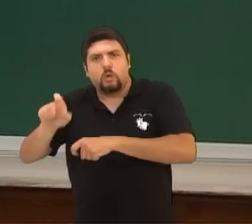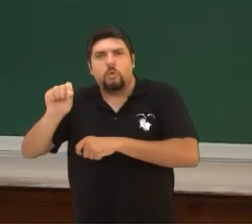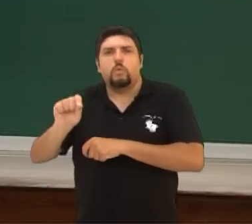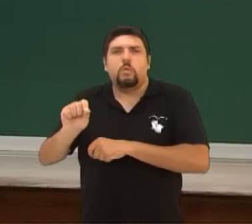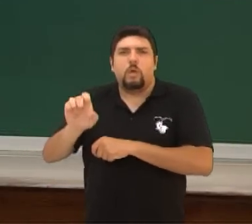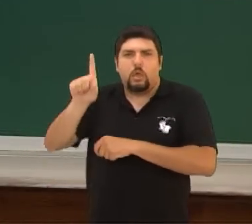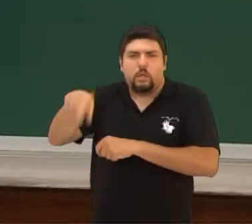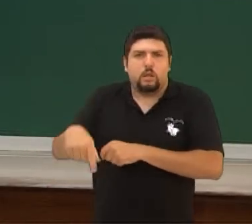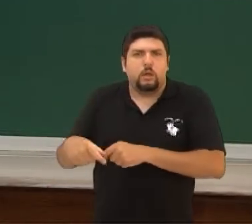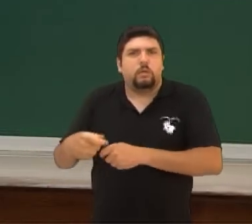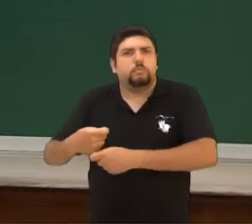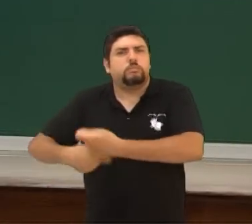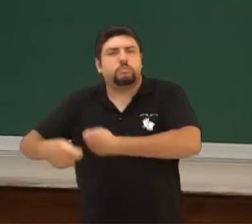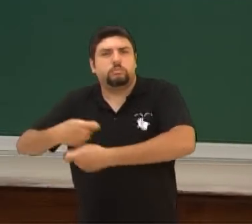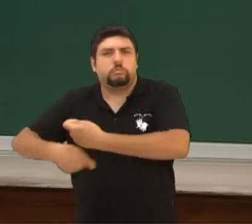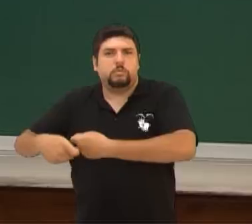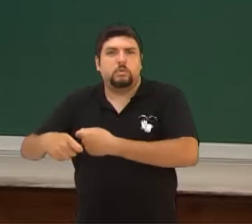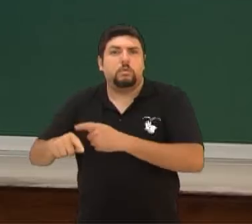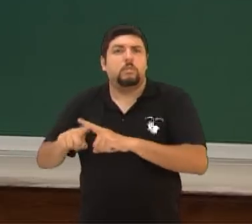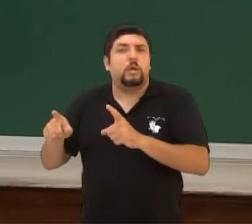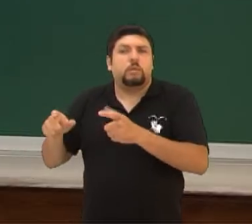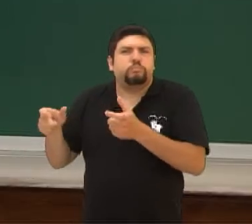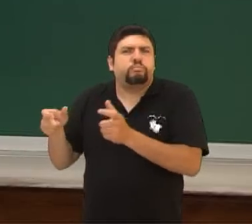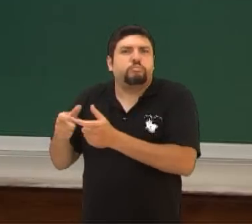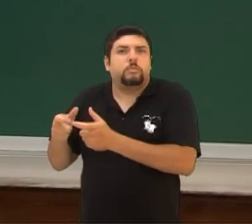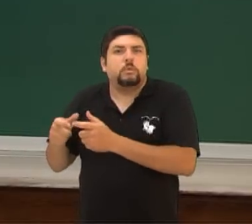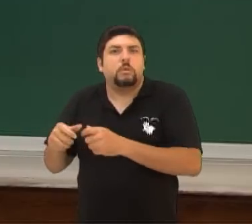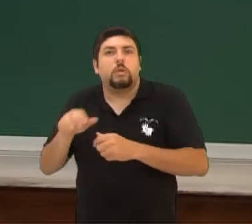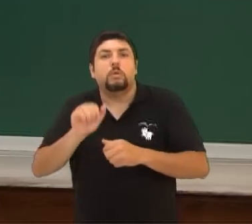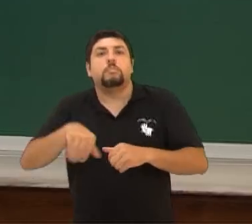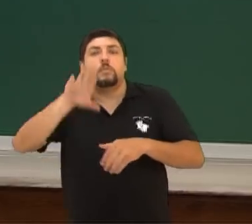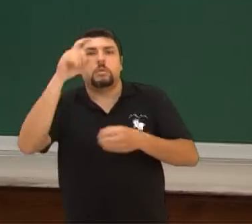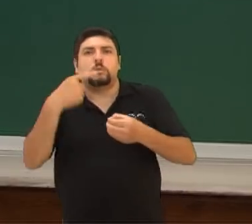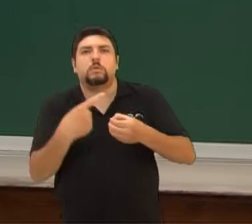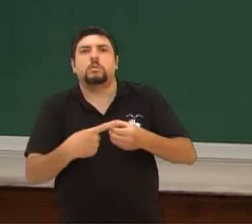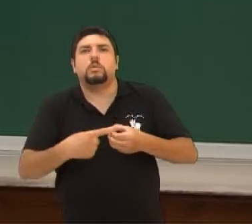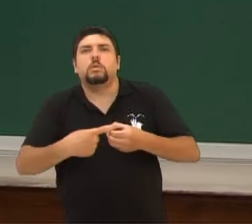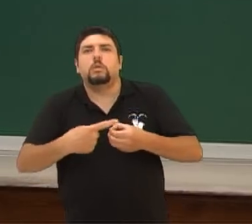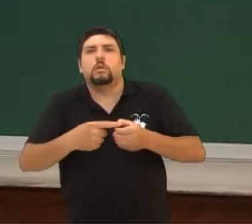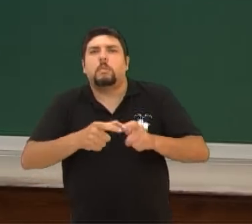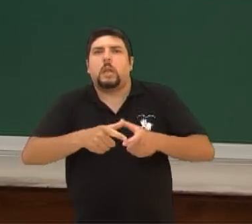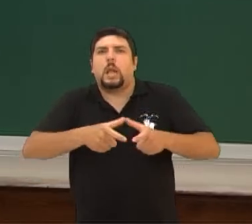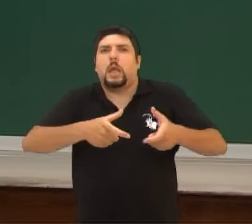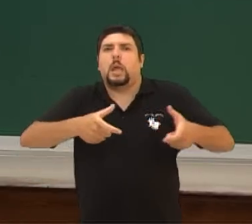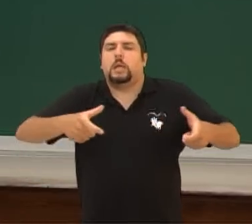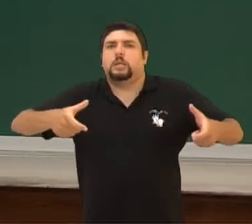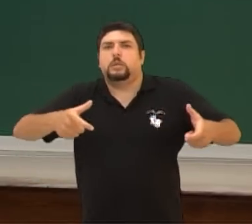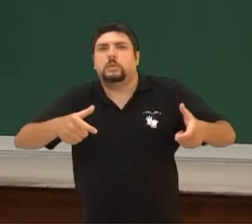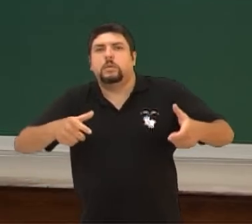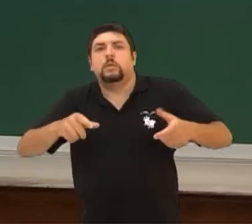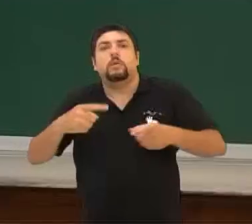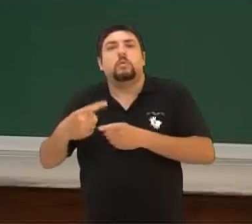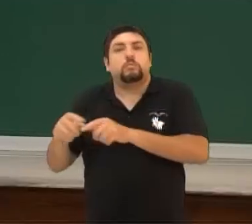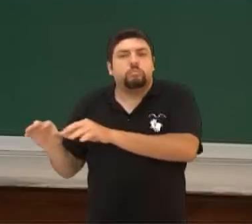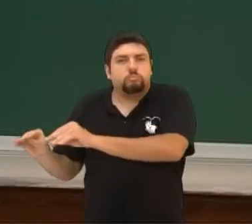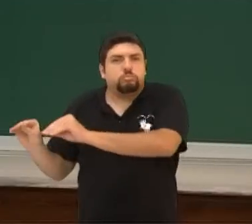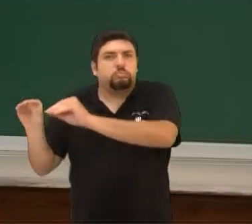são escassos. Então, as cidades é que têm que dar conta aí dessa população advinda do